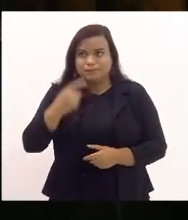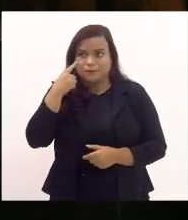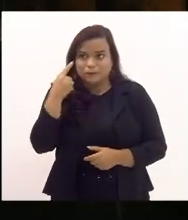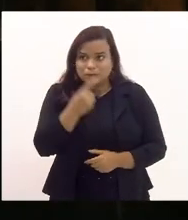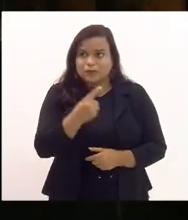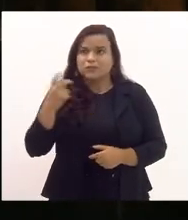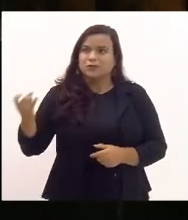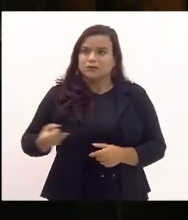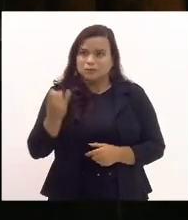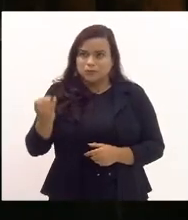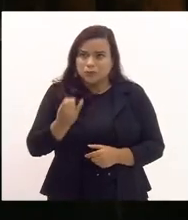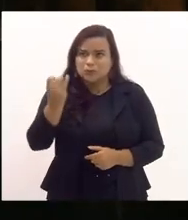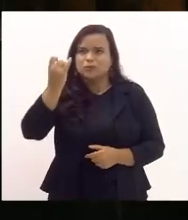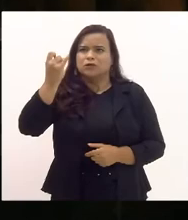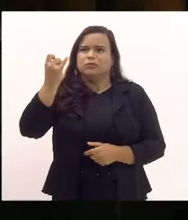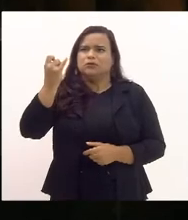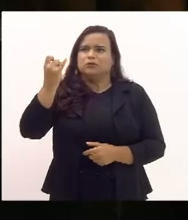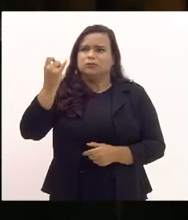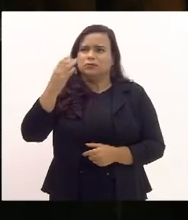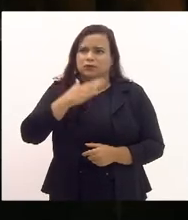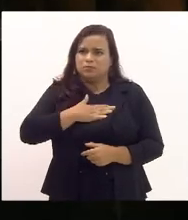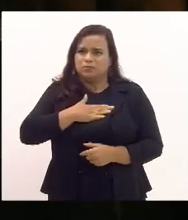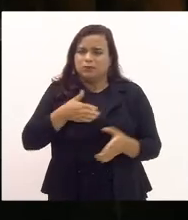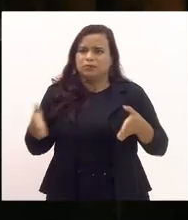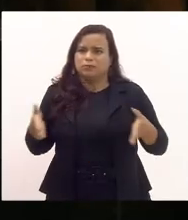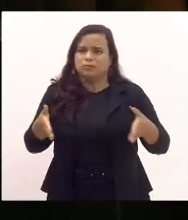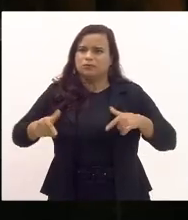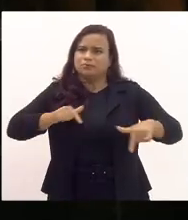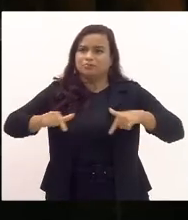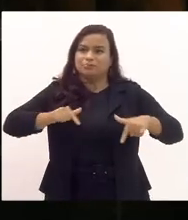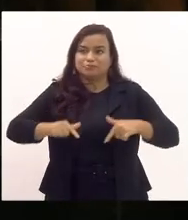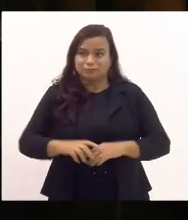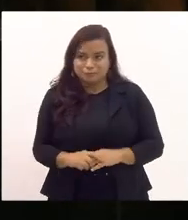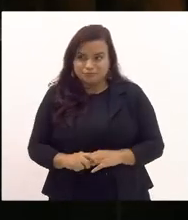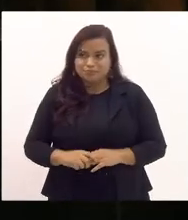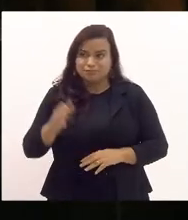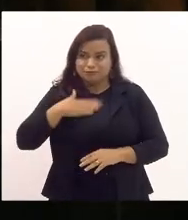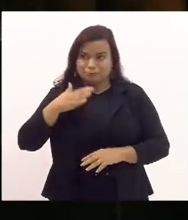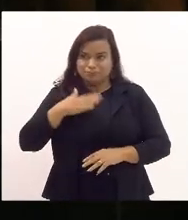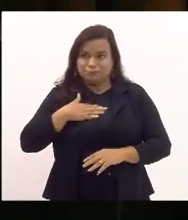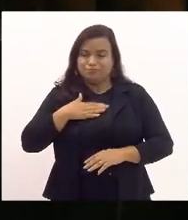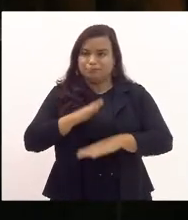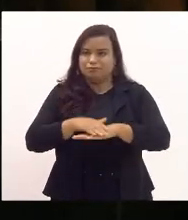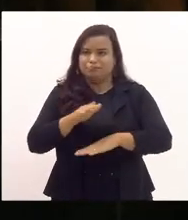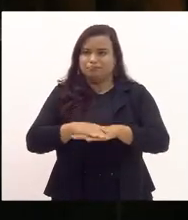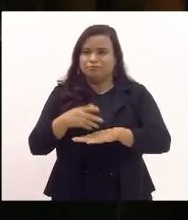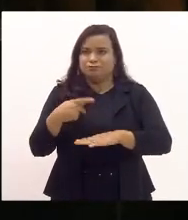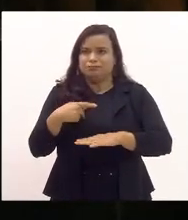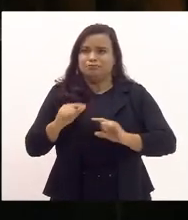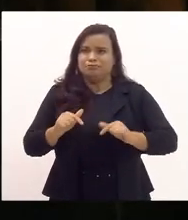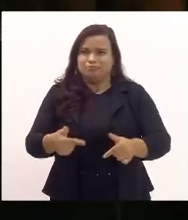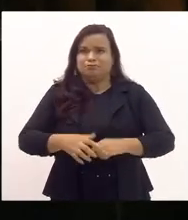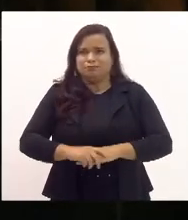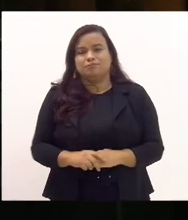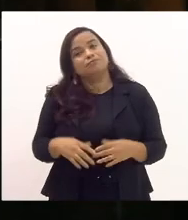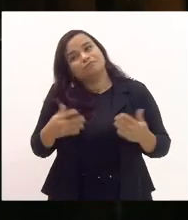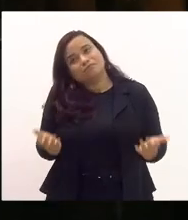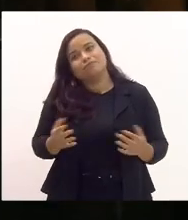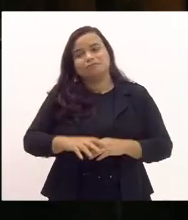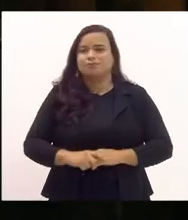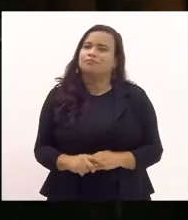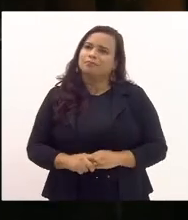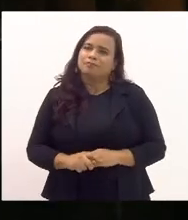a importância do meu mandato posso dizer assim por mim bom então